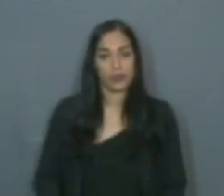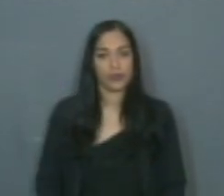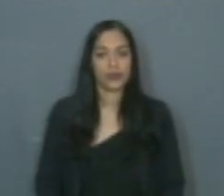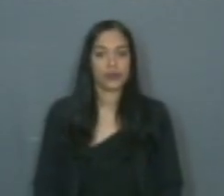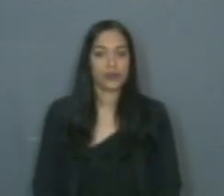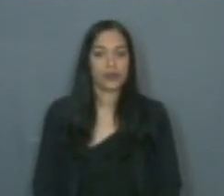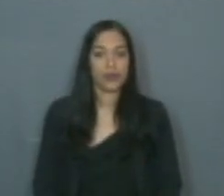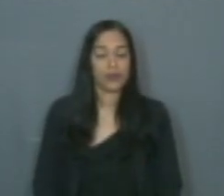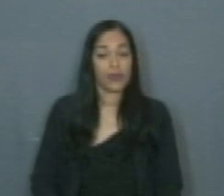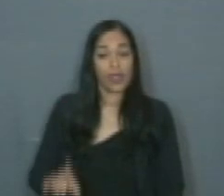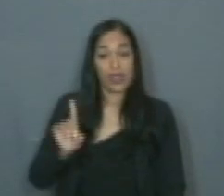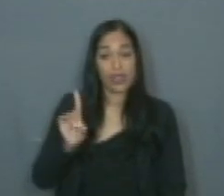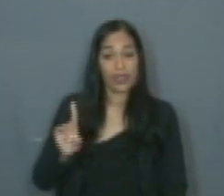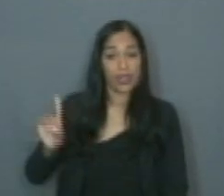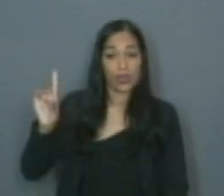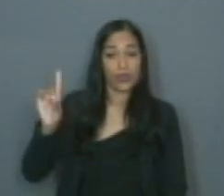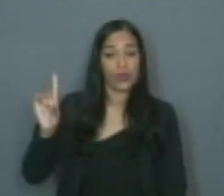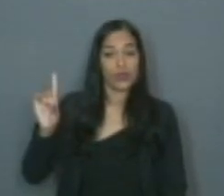Ele é Deus.